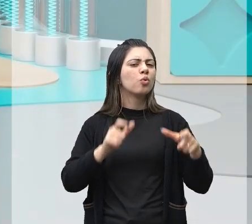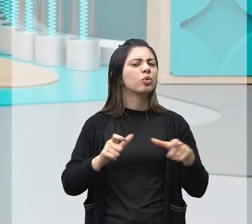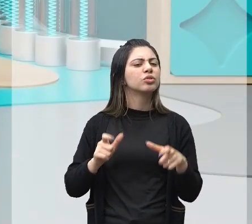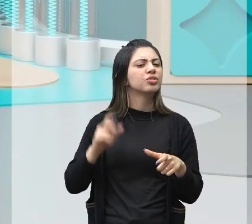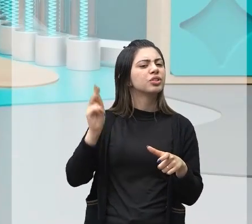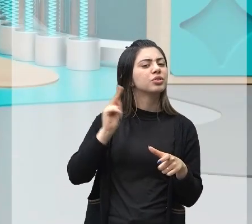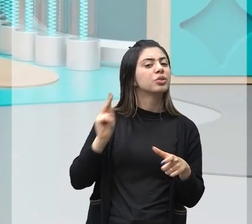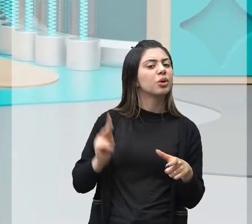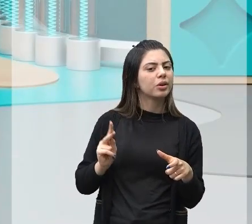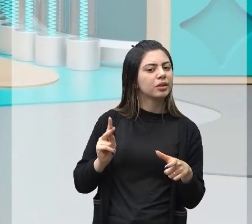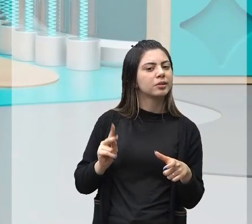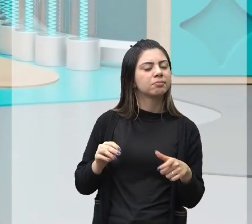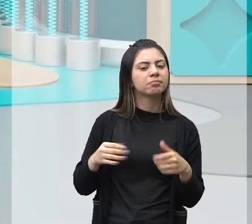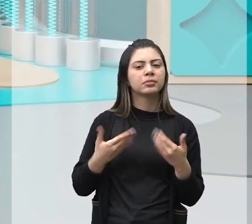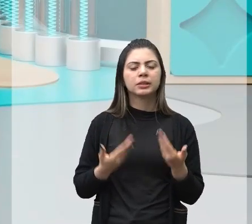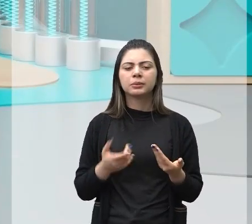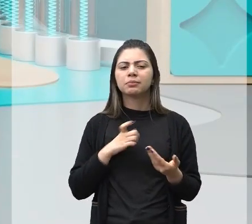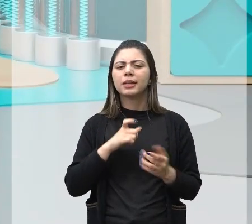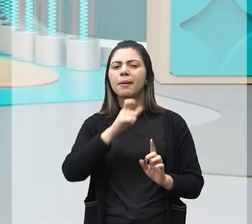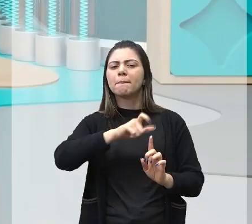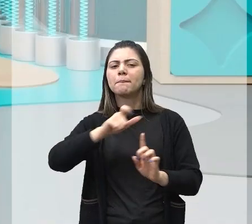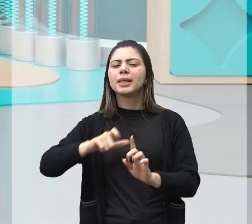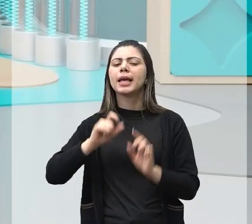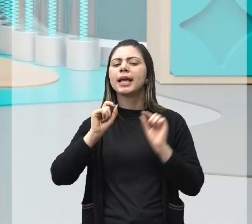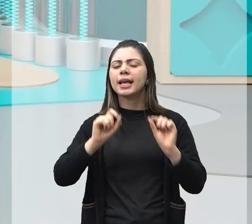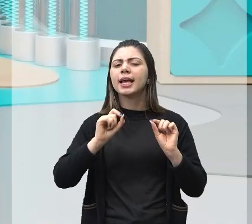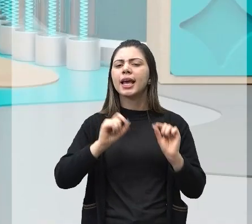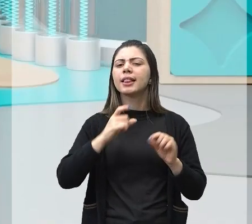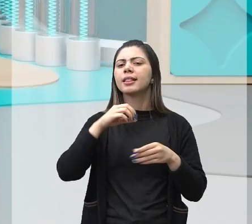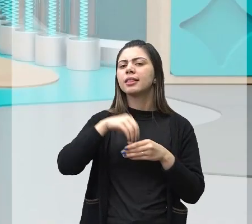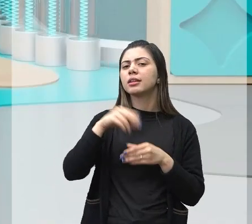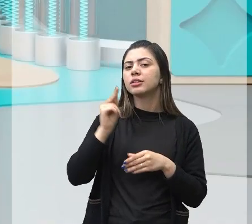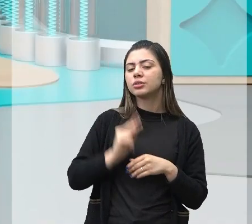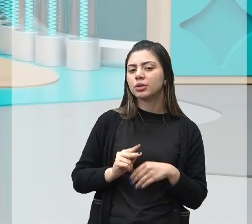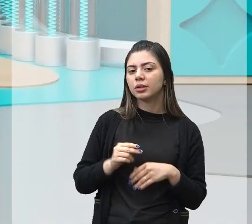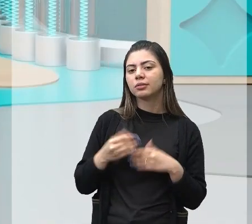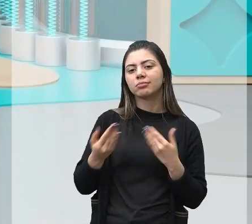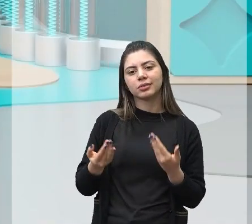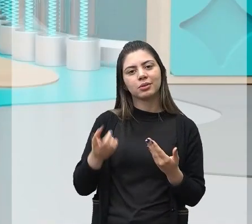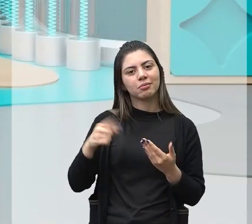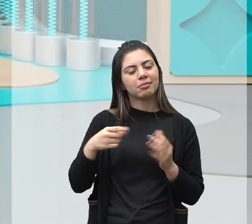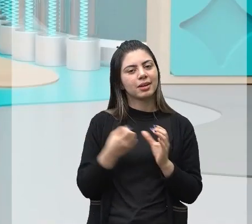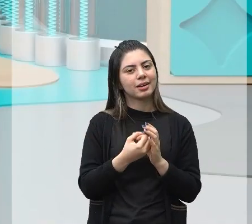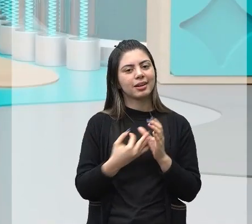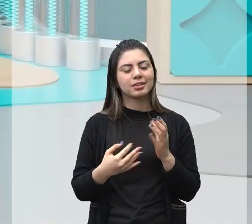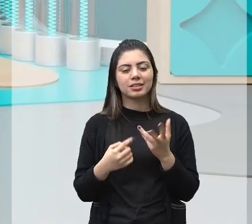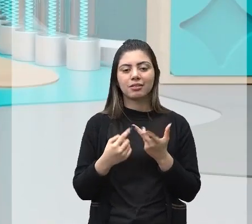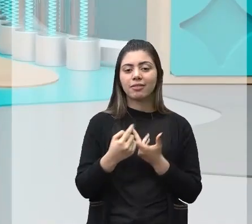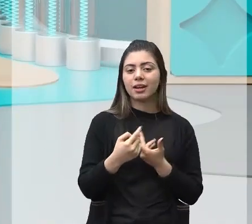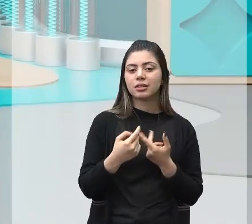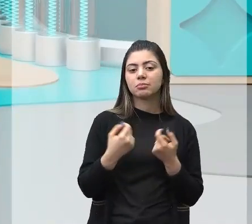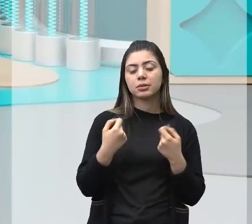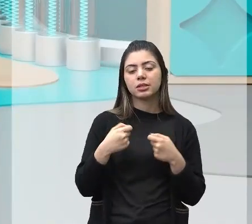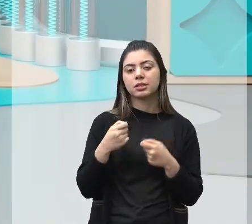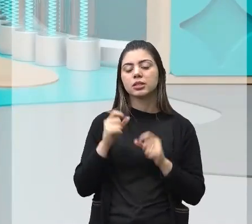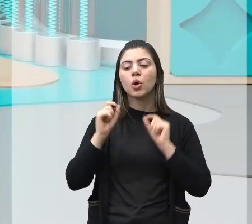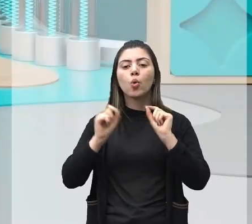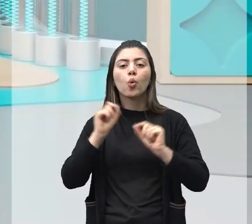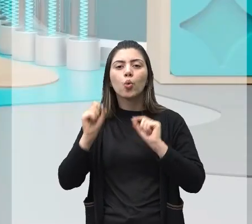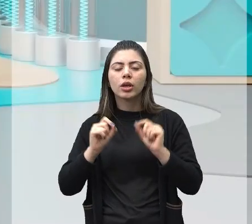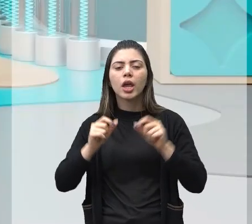vai acontecer? Quem está envolvido nessa história? Então, são até alguns elementos que precisam direcionar o